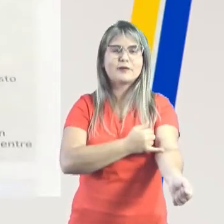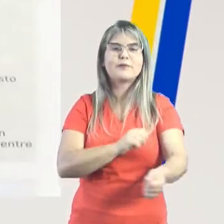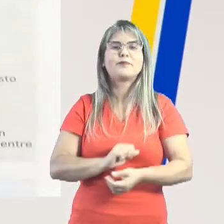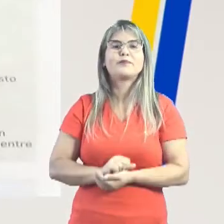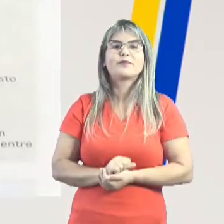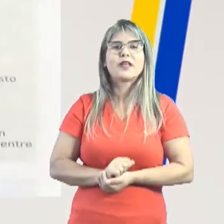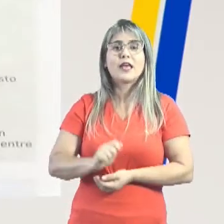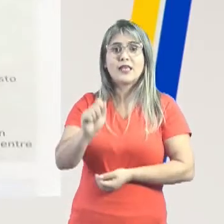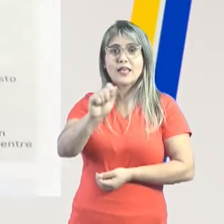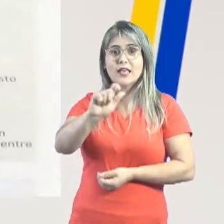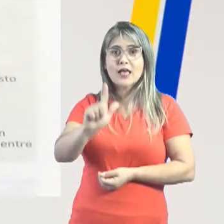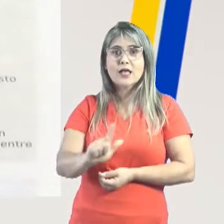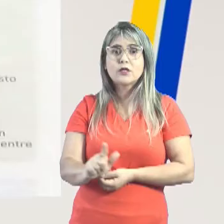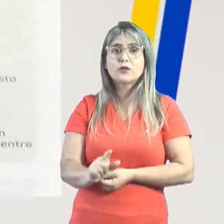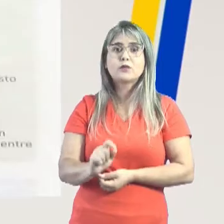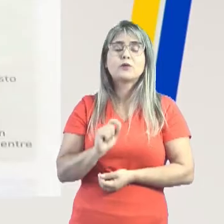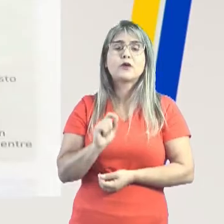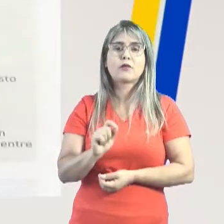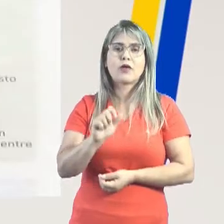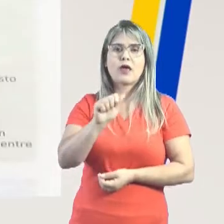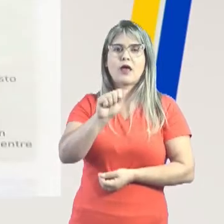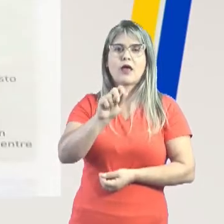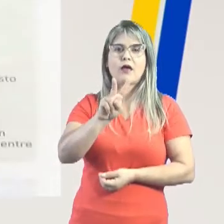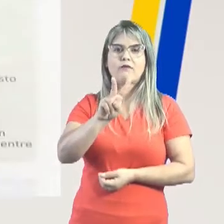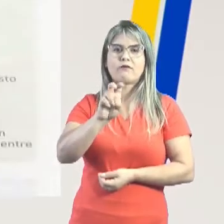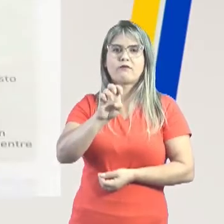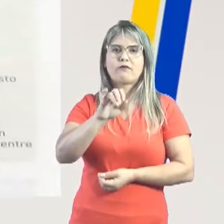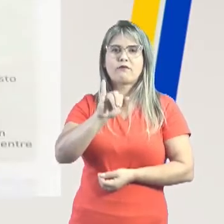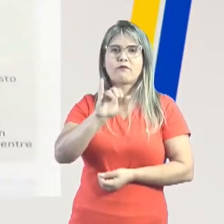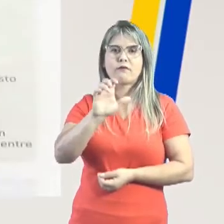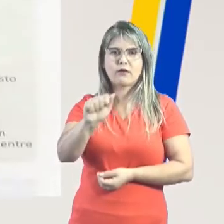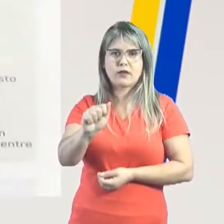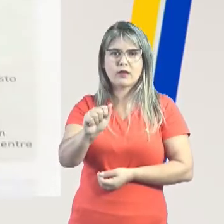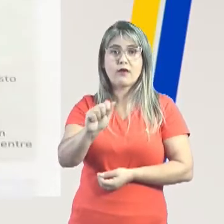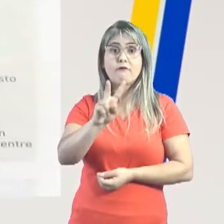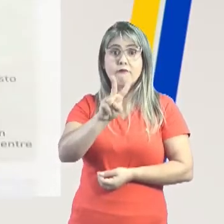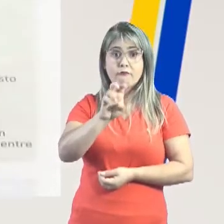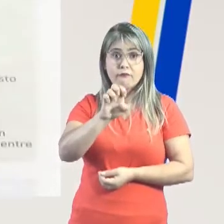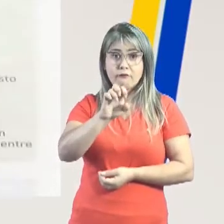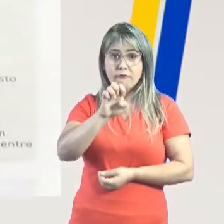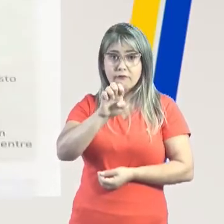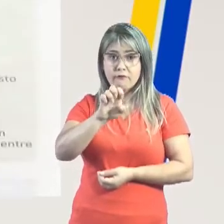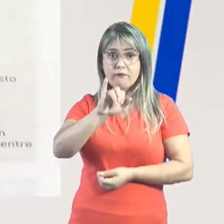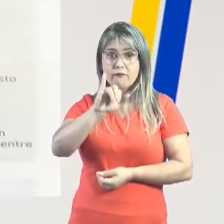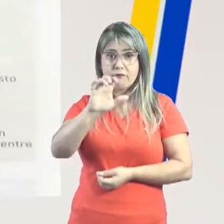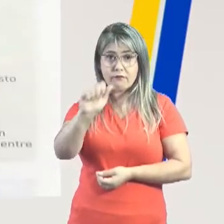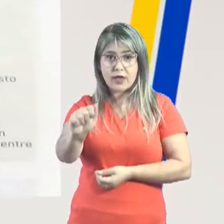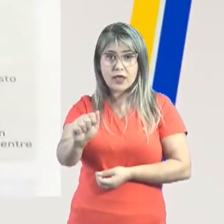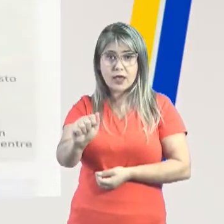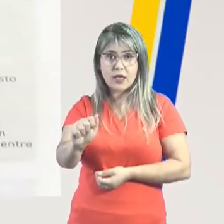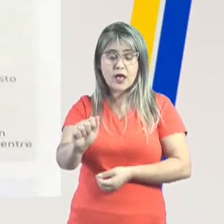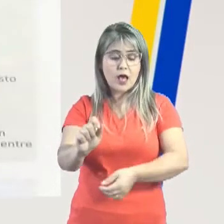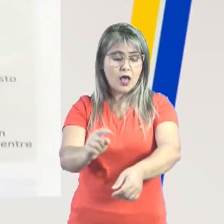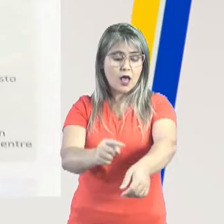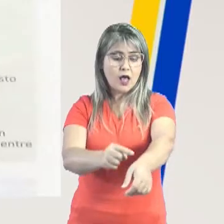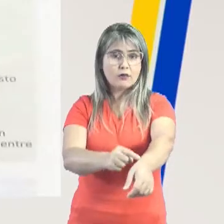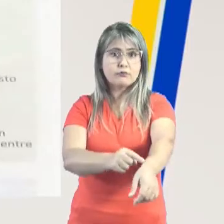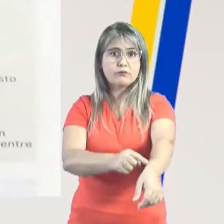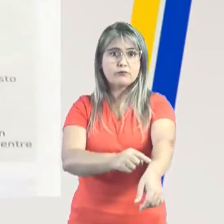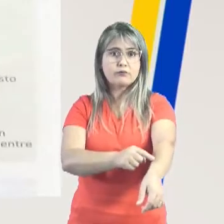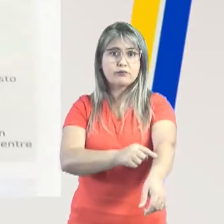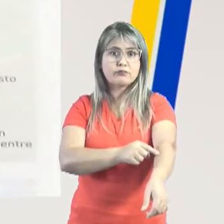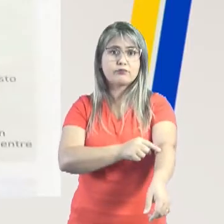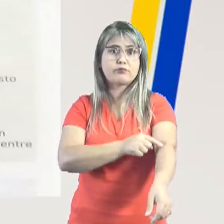referente às veias. Nem sempre as veias levam sangue venoso, nem sempre as artérias